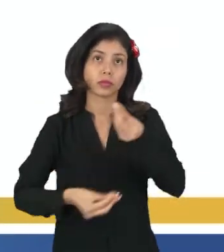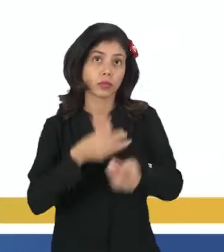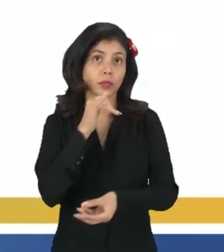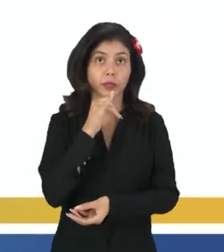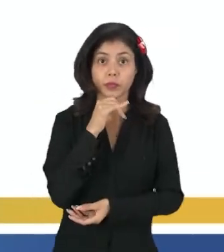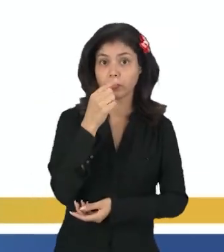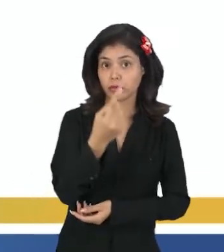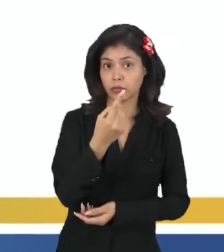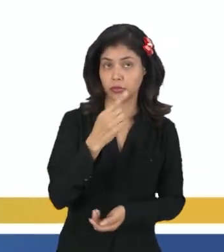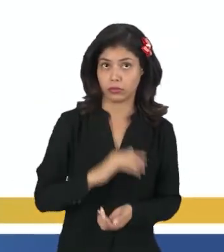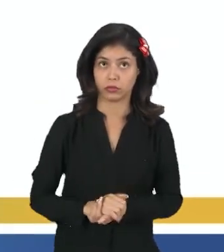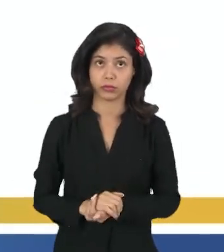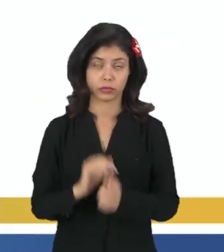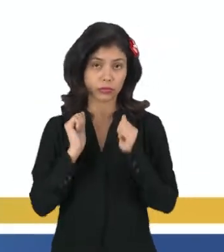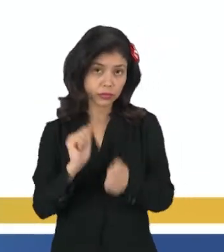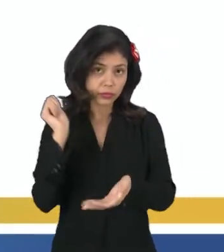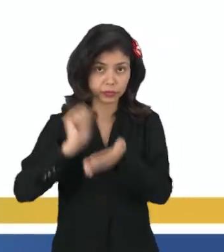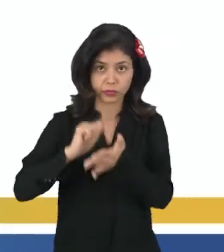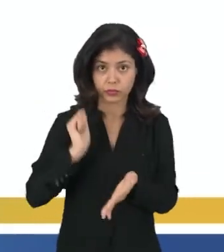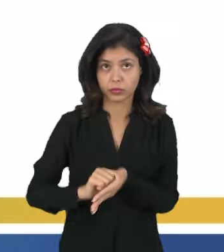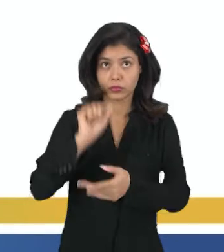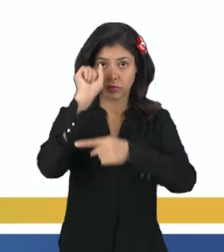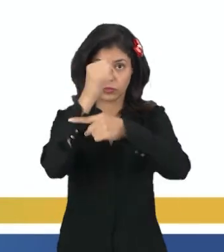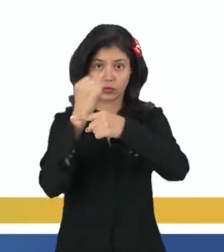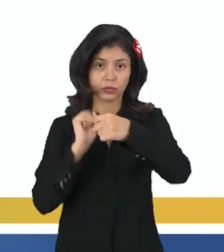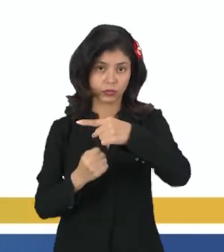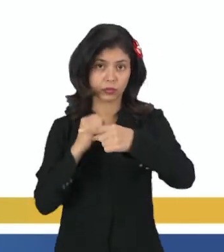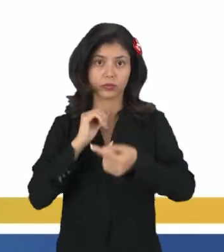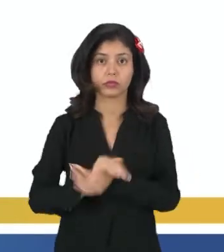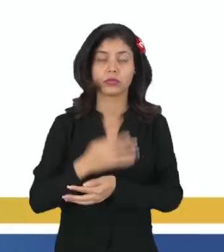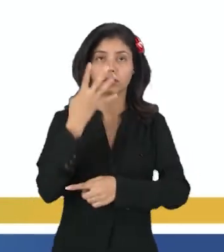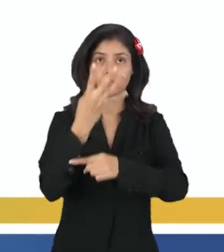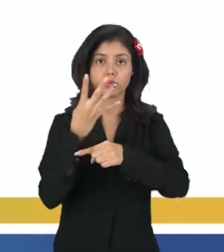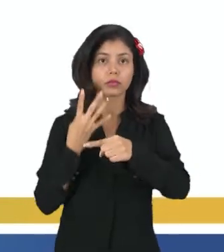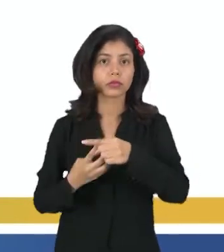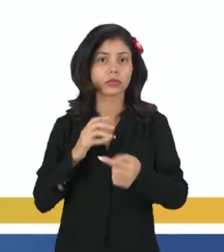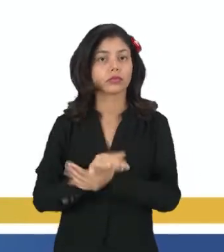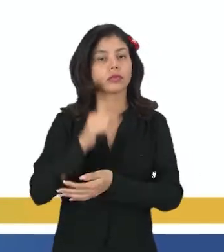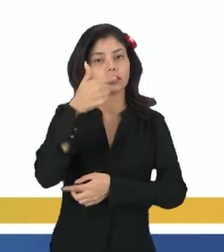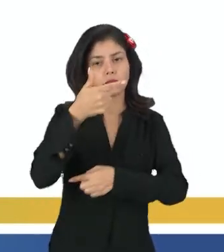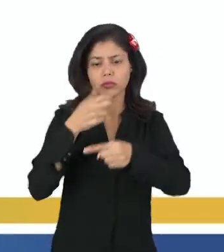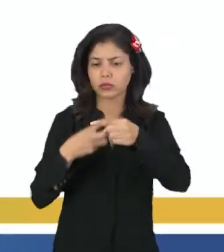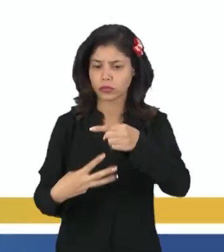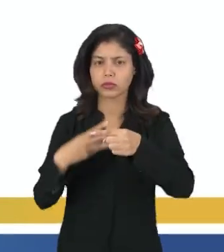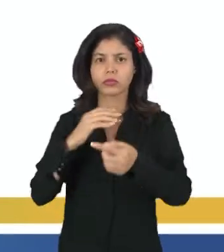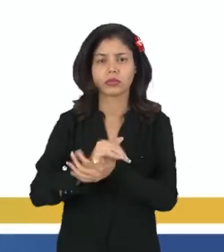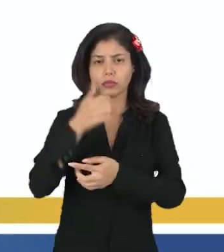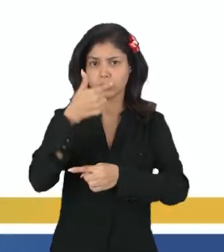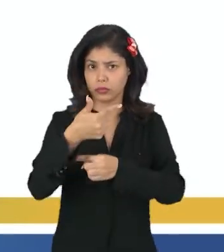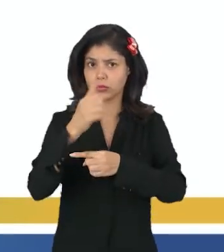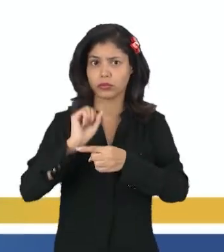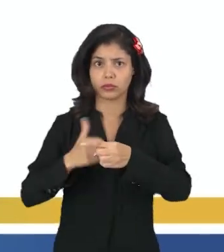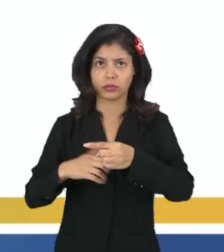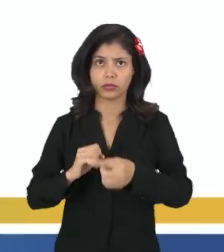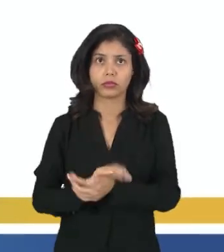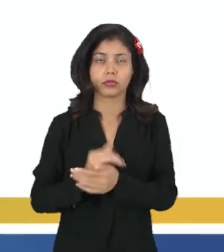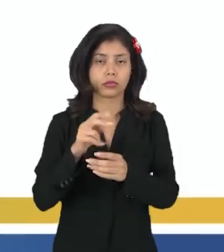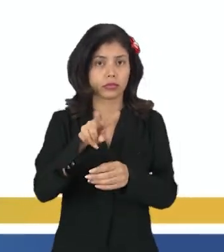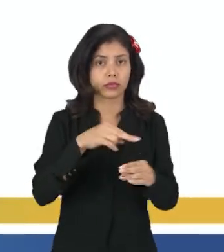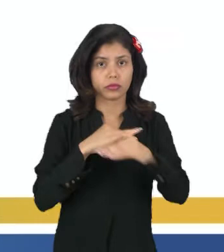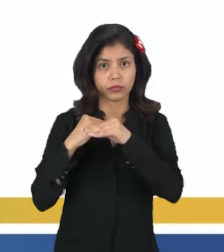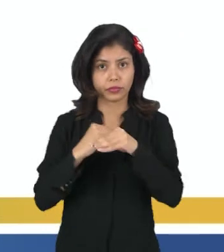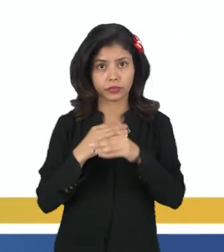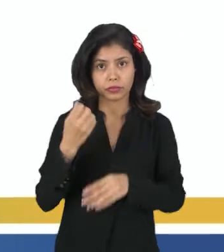nosso exemplo o número um você pode escrever como sendo oitavos 4 quartos dois meses então sendo esse resultado igual